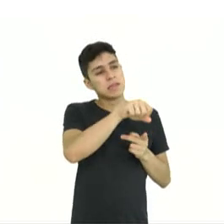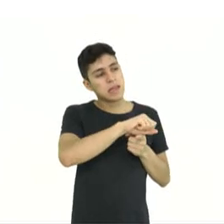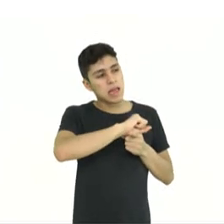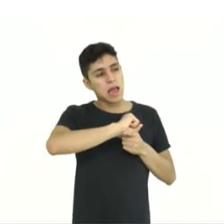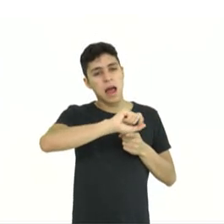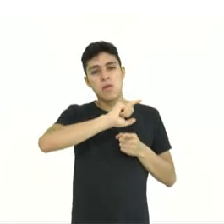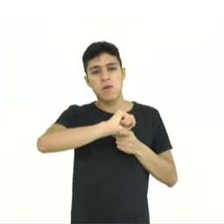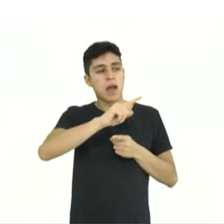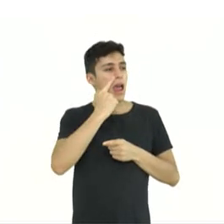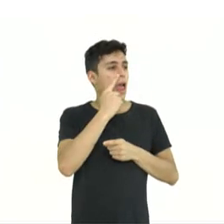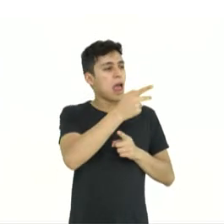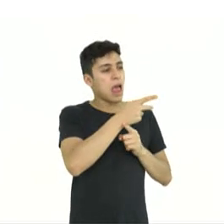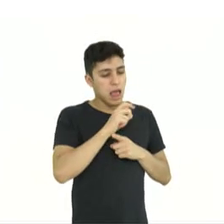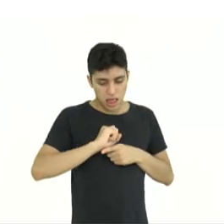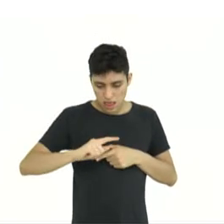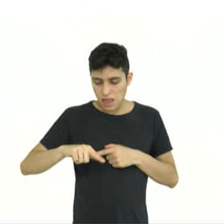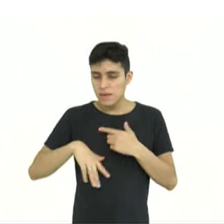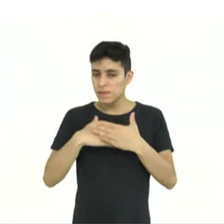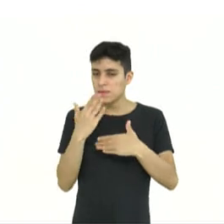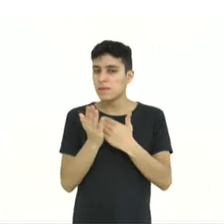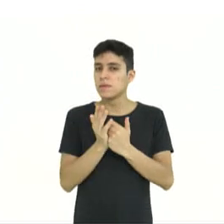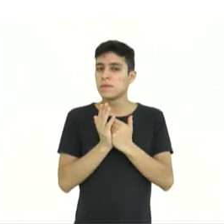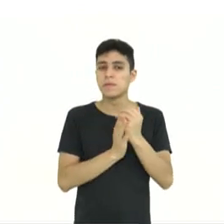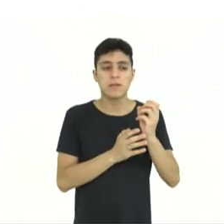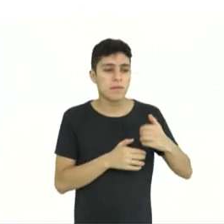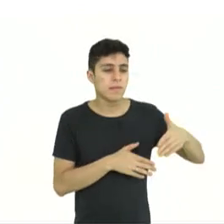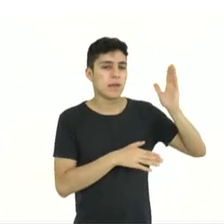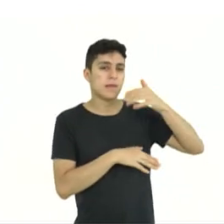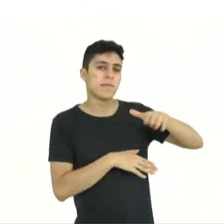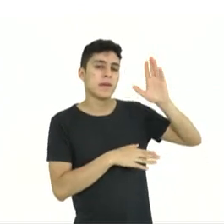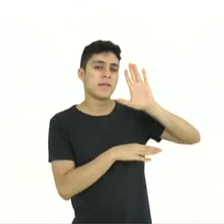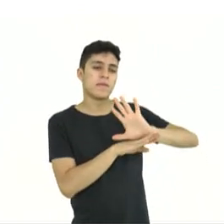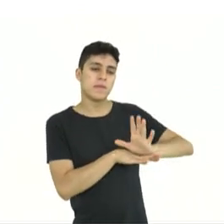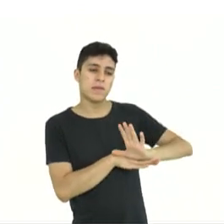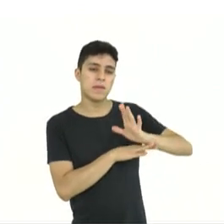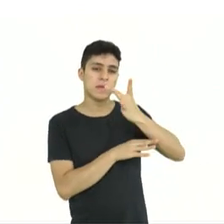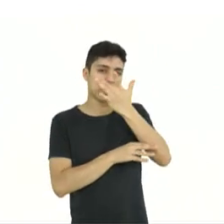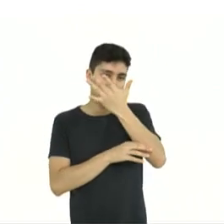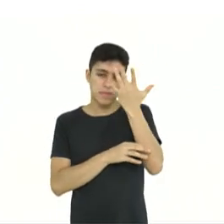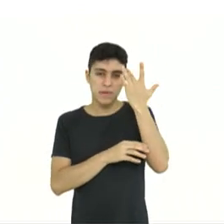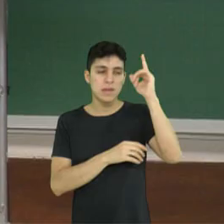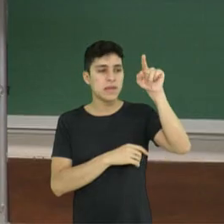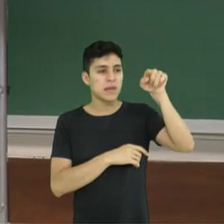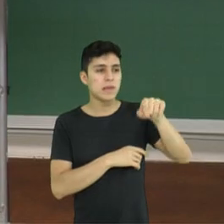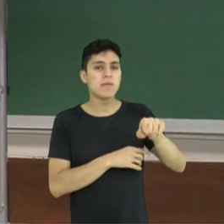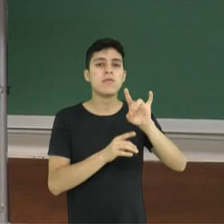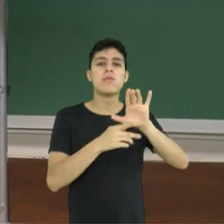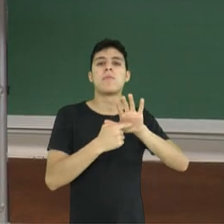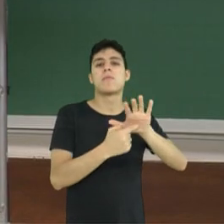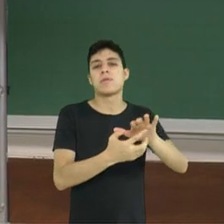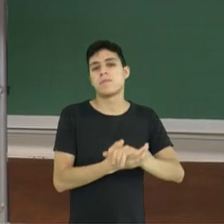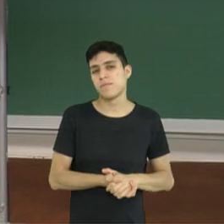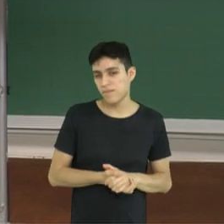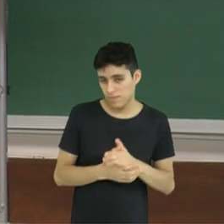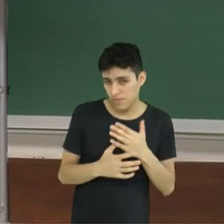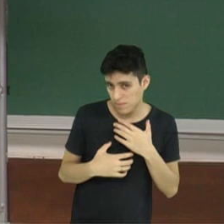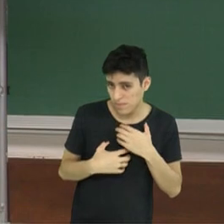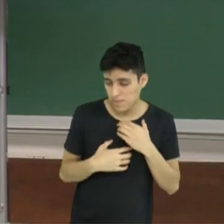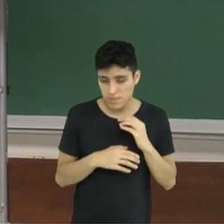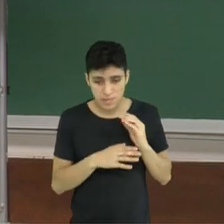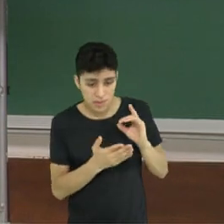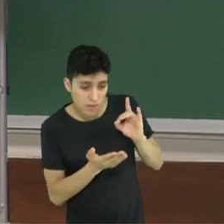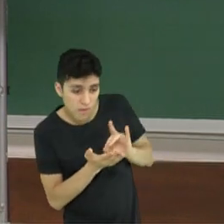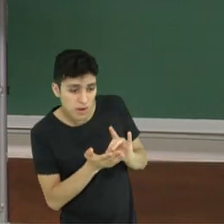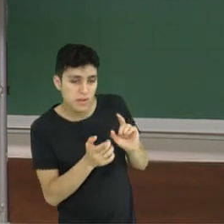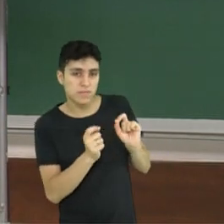alugaram de um distribuidor com isso Começou a produzir mais filme e o exibidor começou a só exibir e da maneira que o